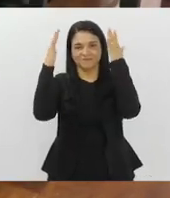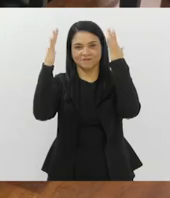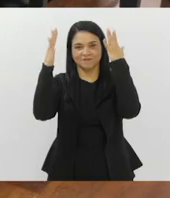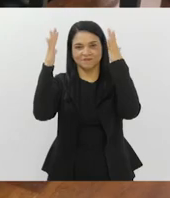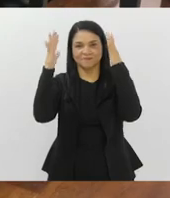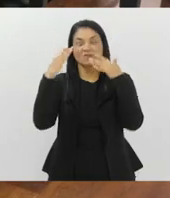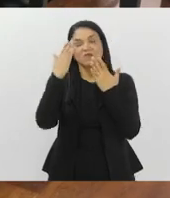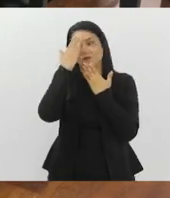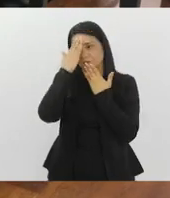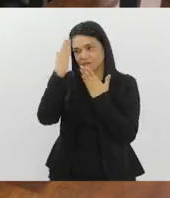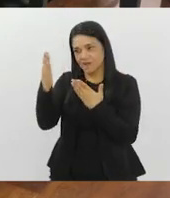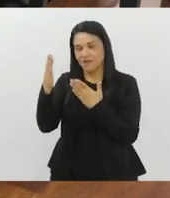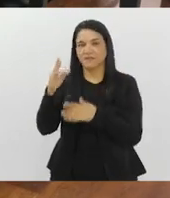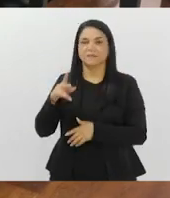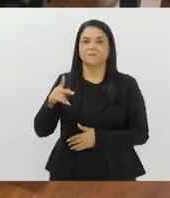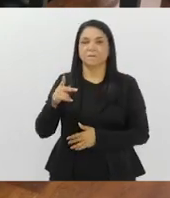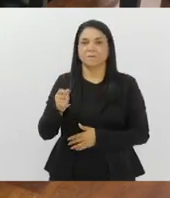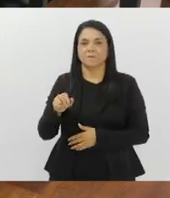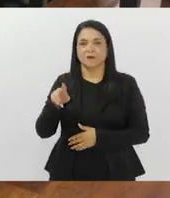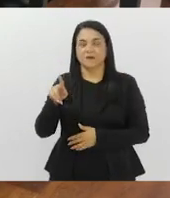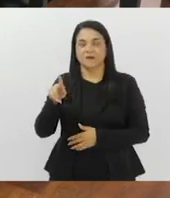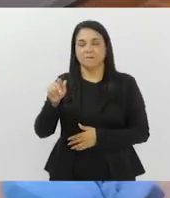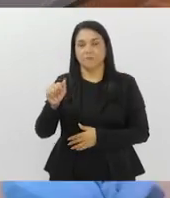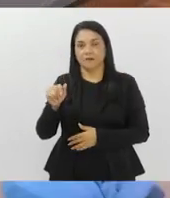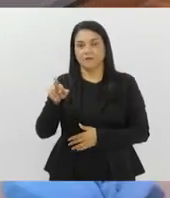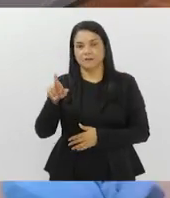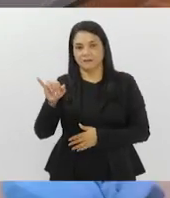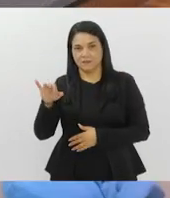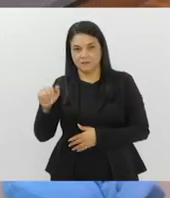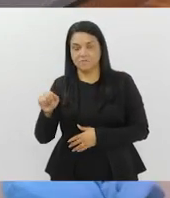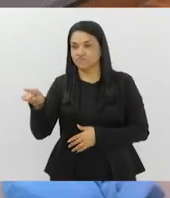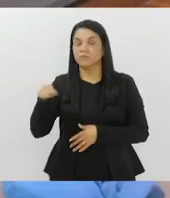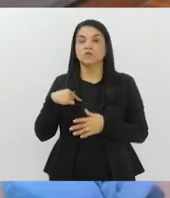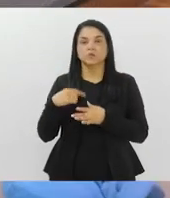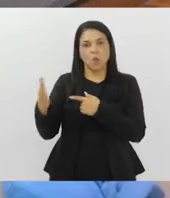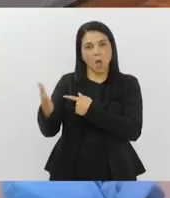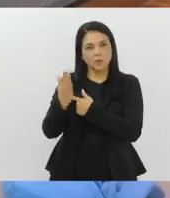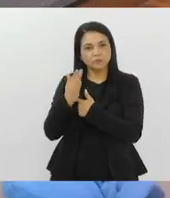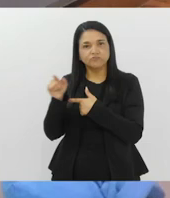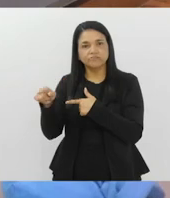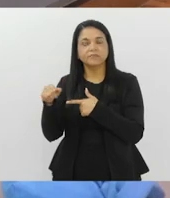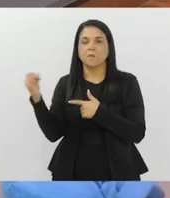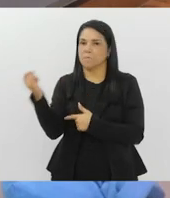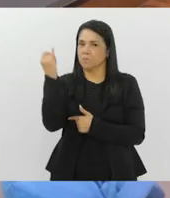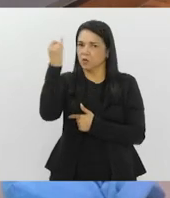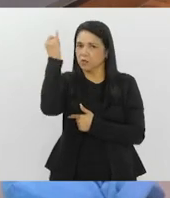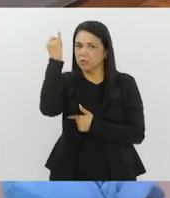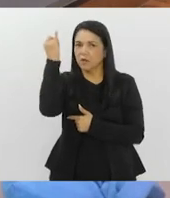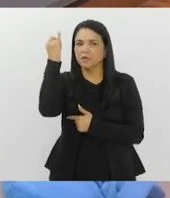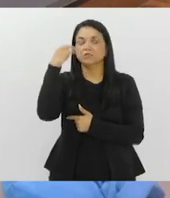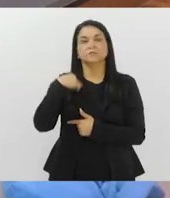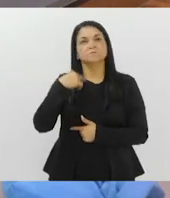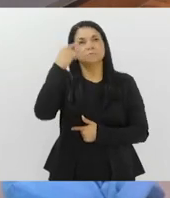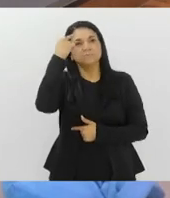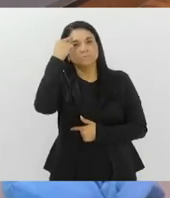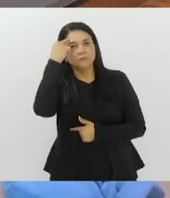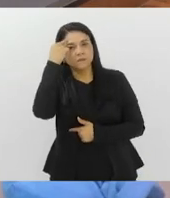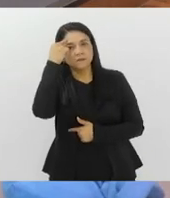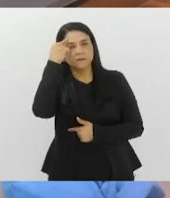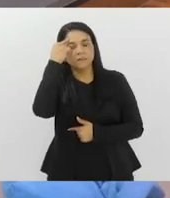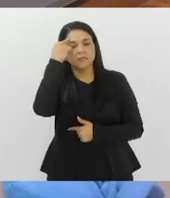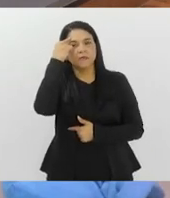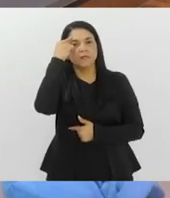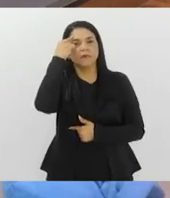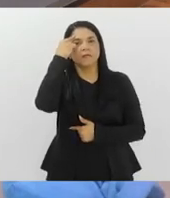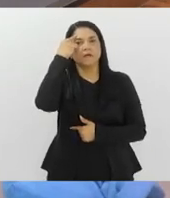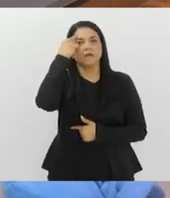Muito obrigada, senhora Patrícia. Sem dúvida nenhuma, sua contribuição é muito importante para a gente pensar